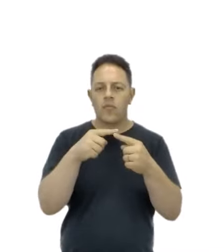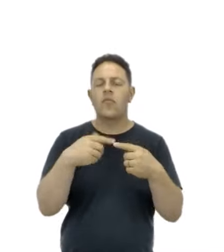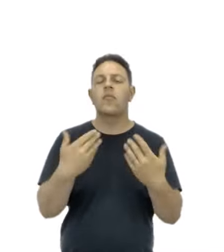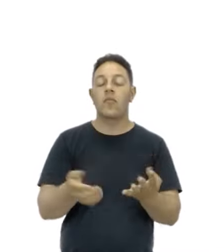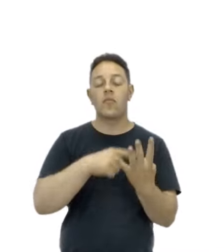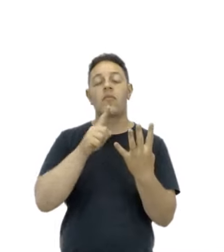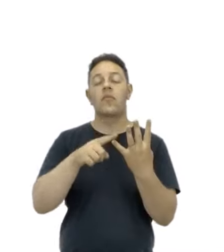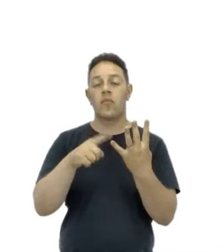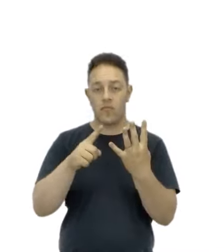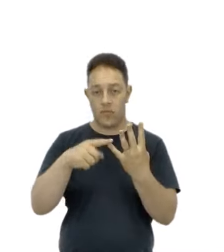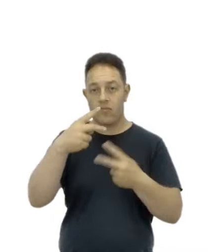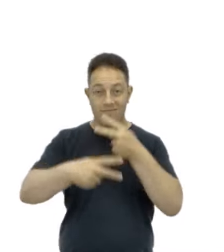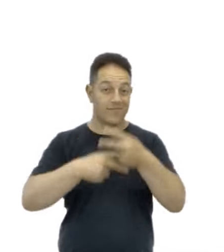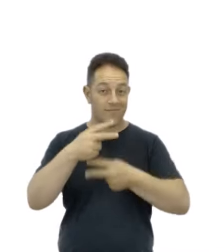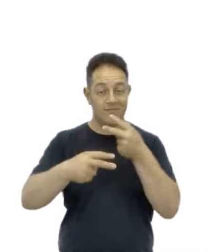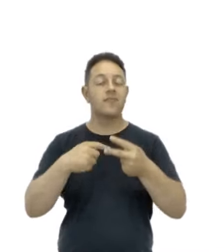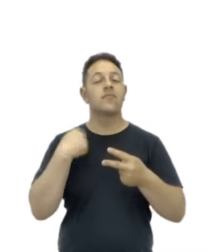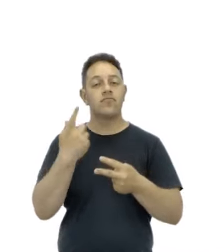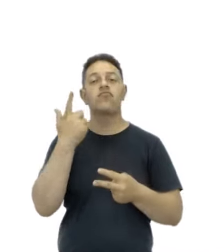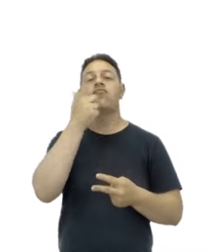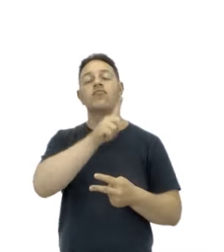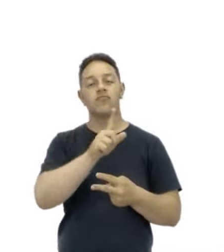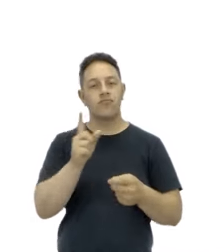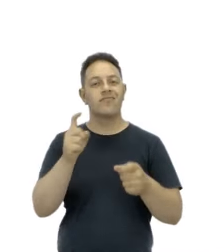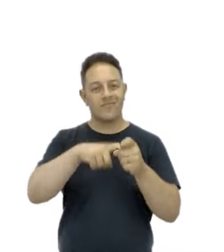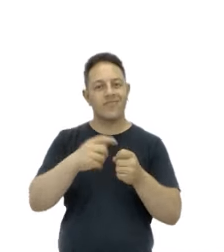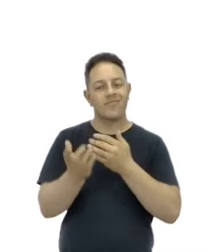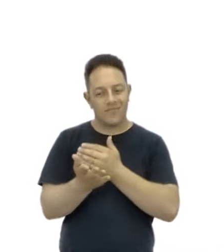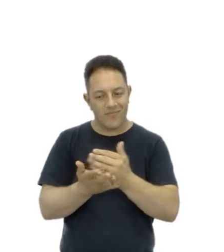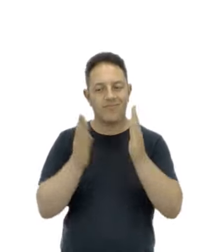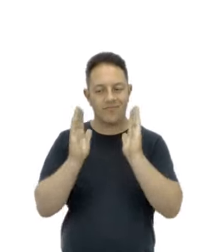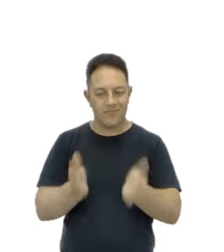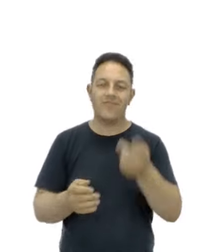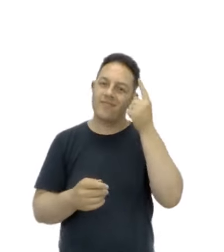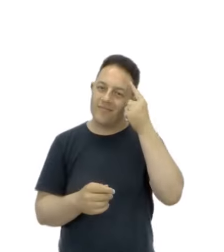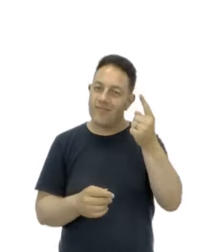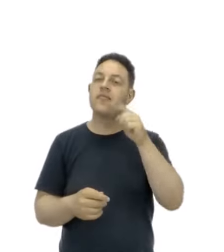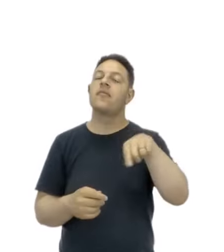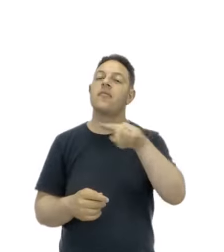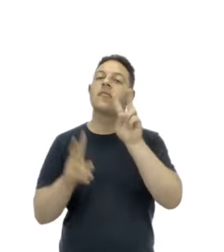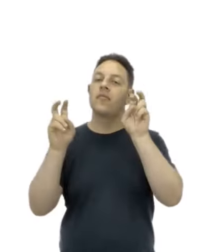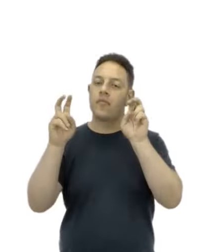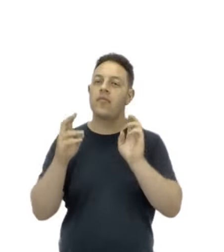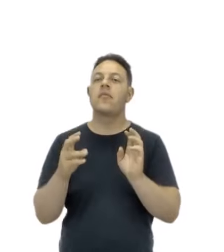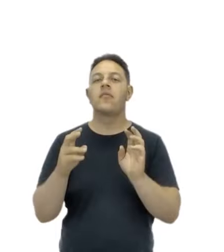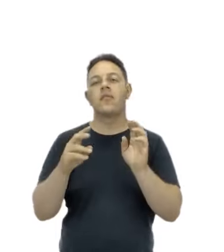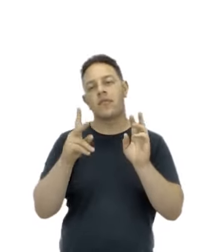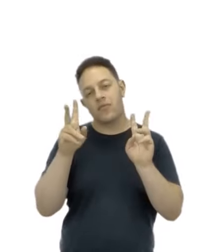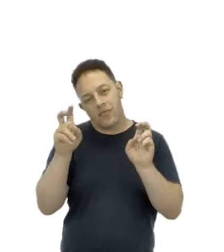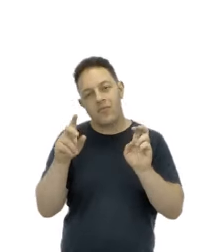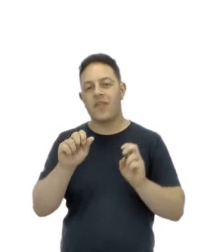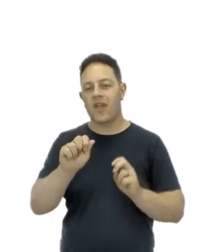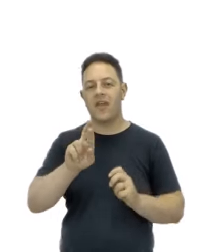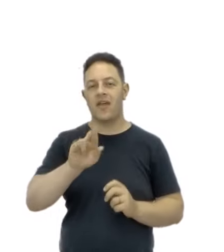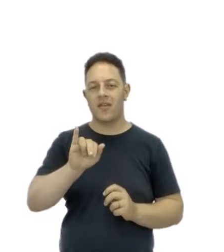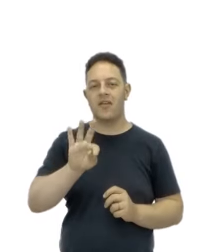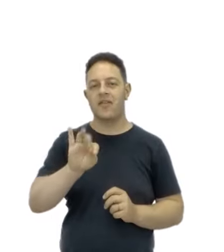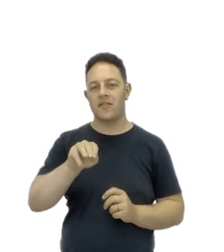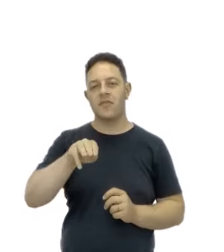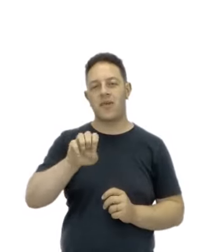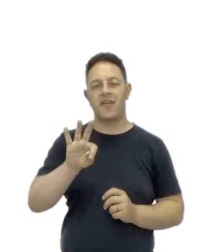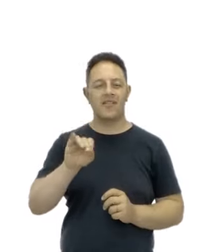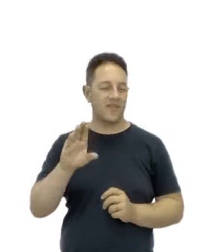quarto bimestre, retomamos, porque já começamos a fazer isso, o pensamento aritmético, mas, como dissemos